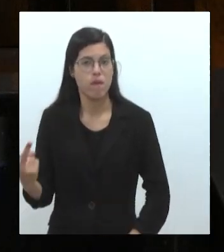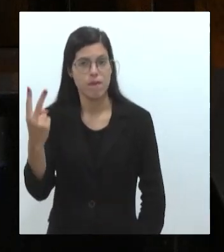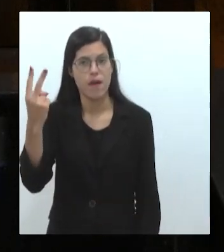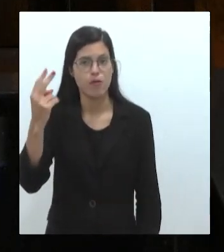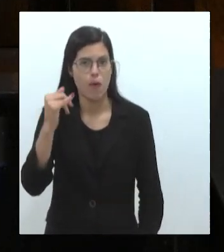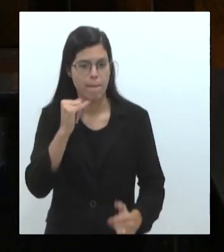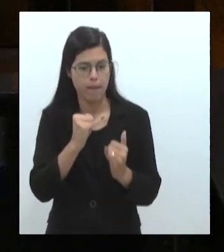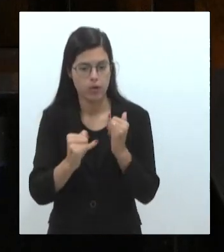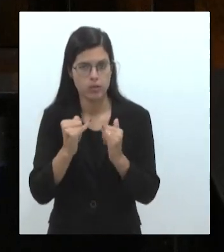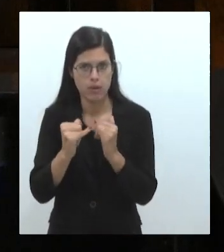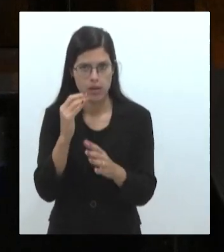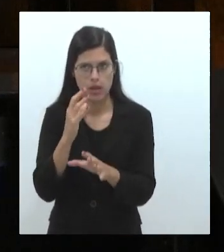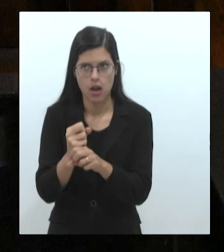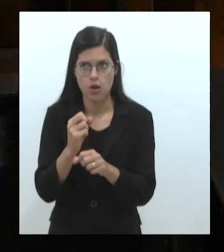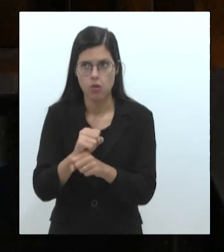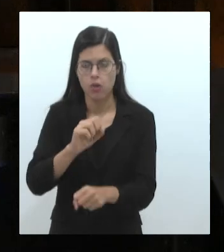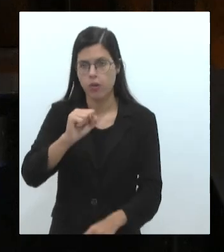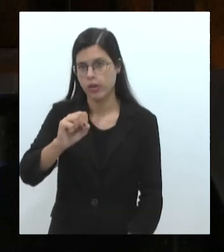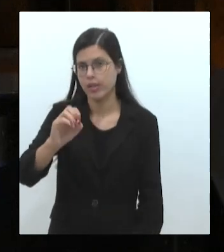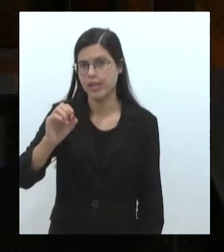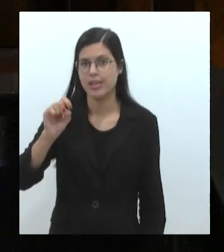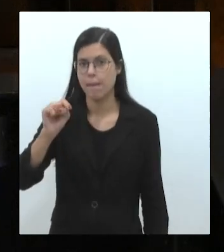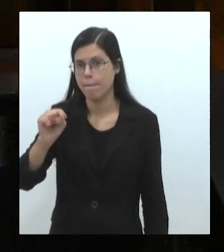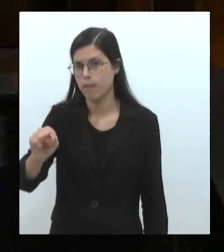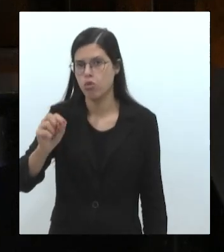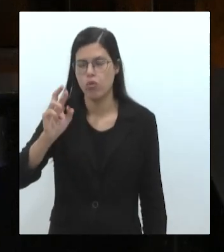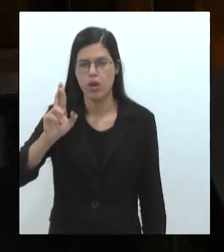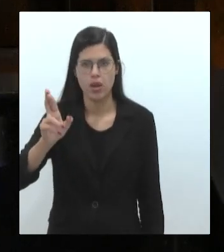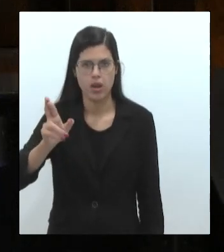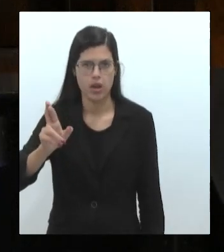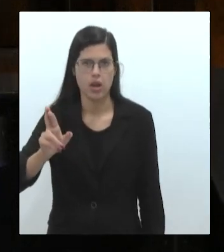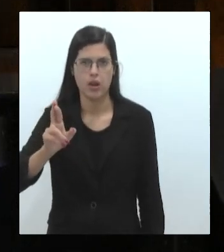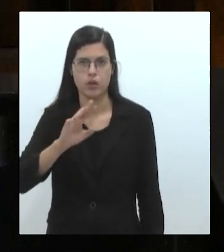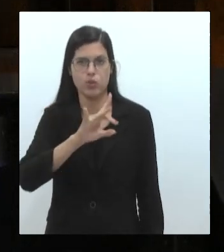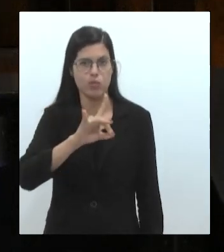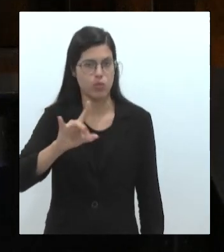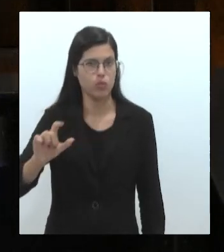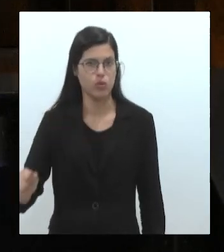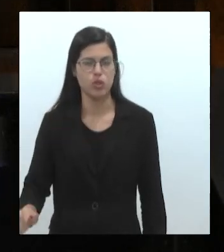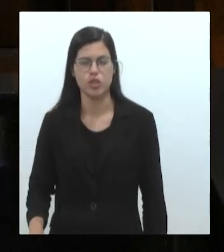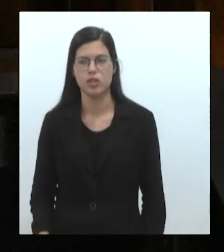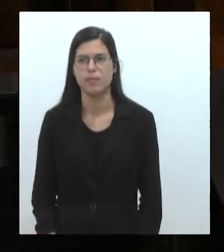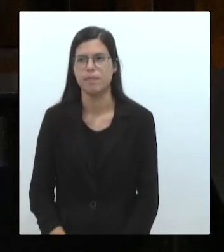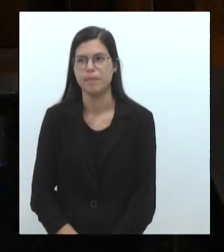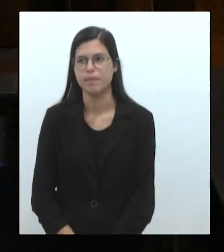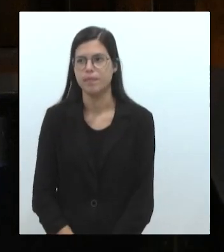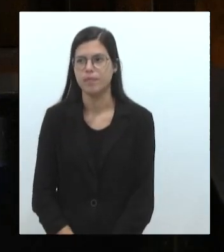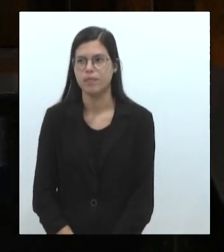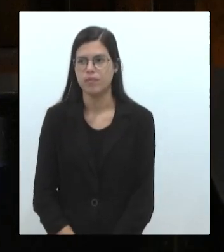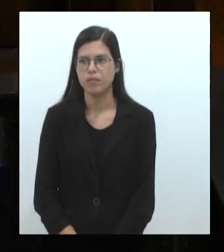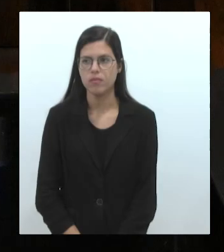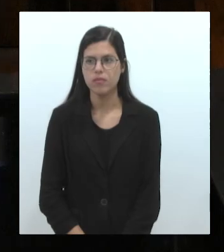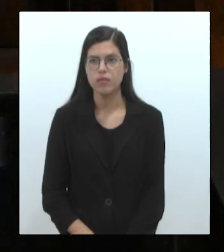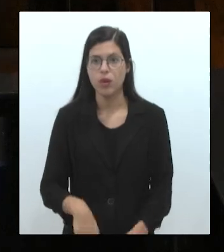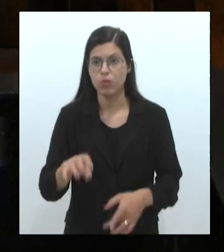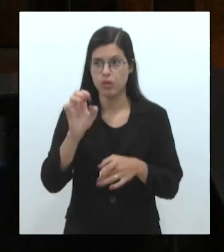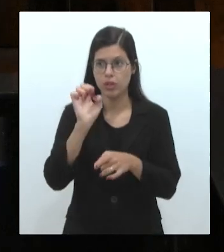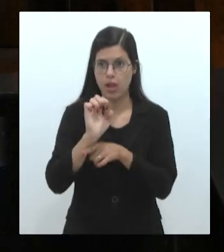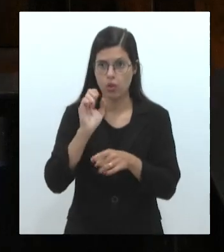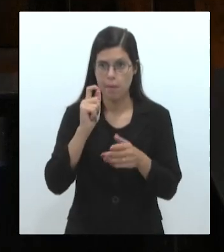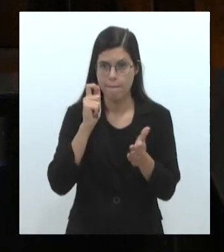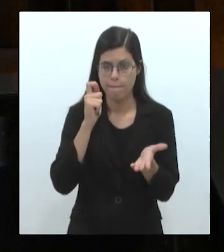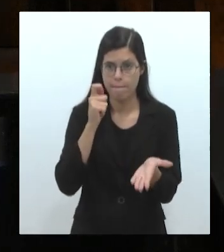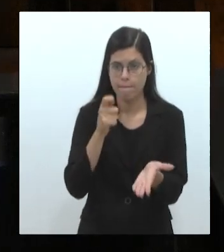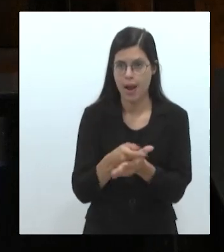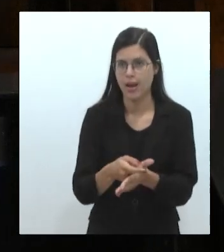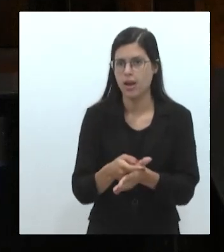seu total, de R$80 mil dia. R$80 mil dia que o Estado pagava para